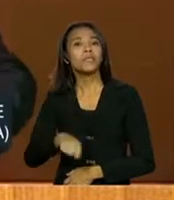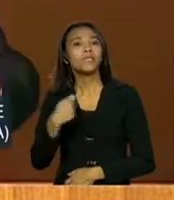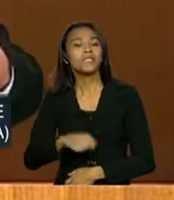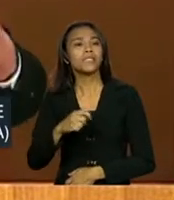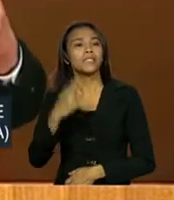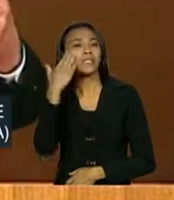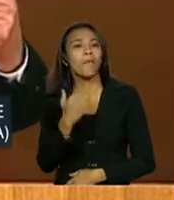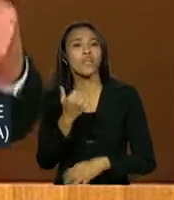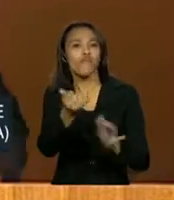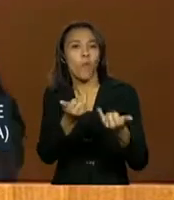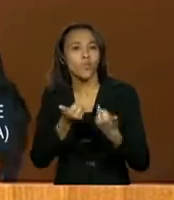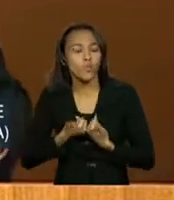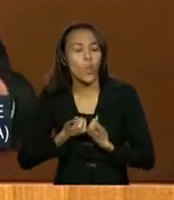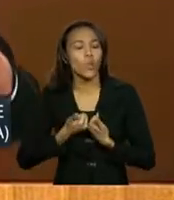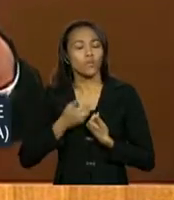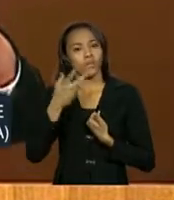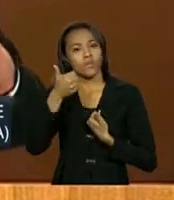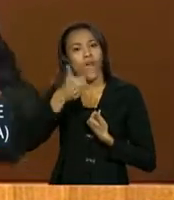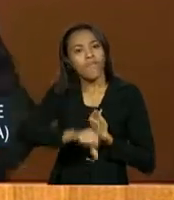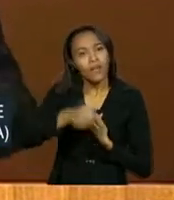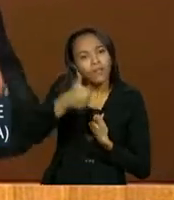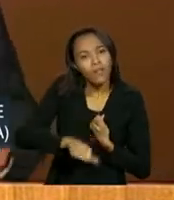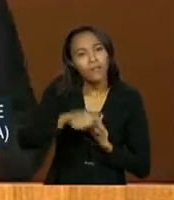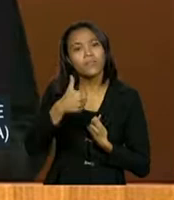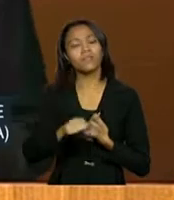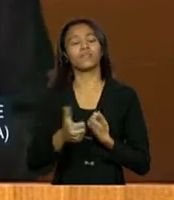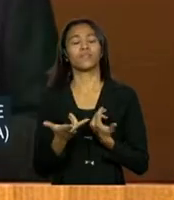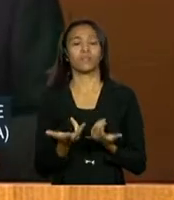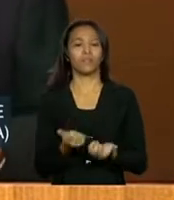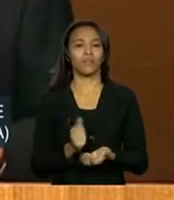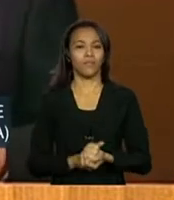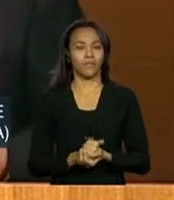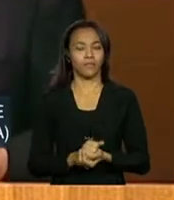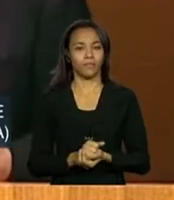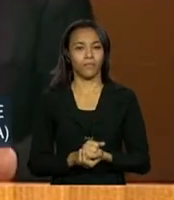de ter avaliações, de ter